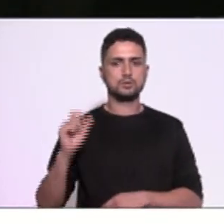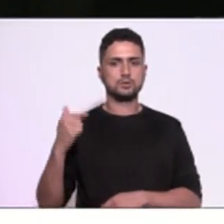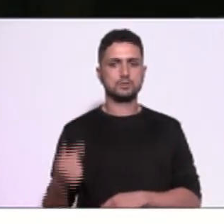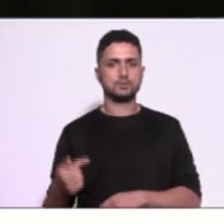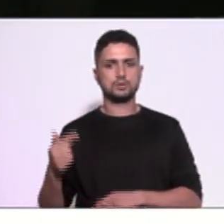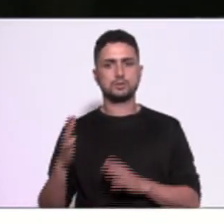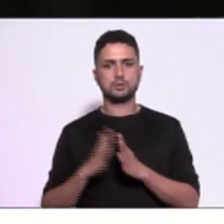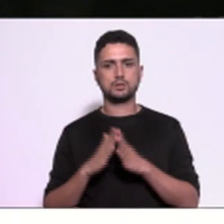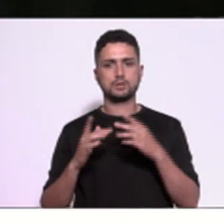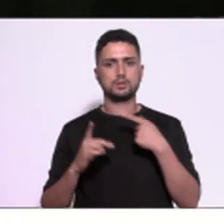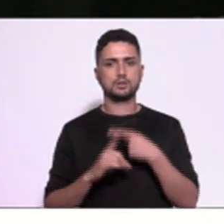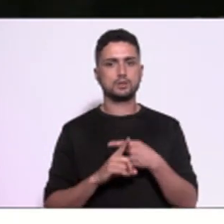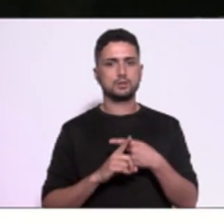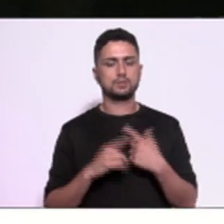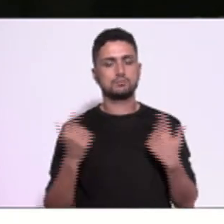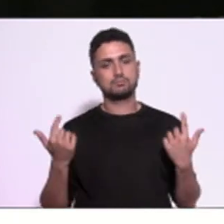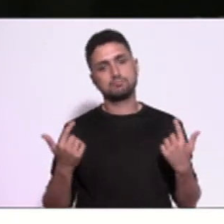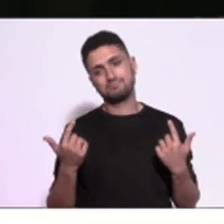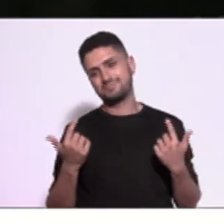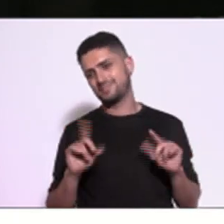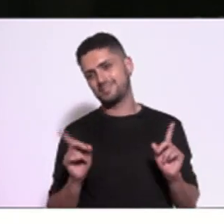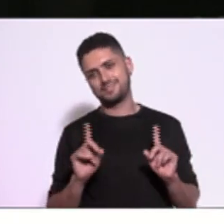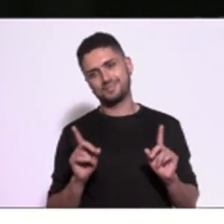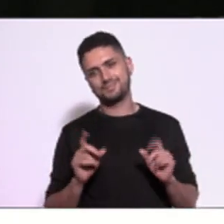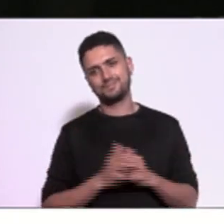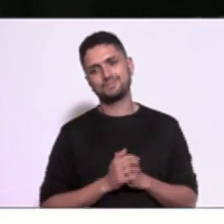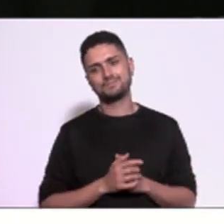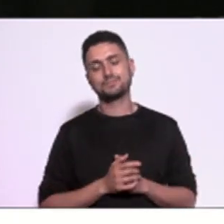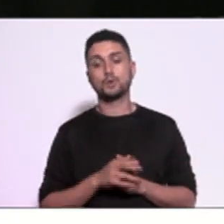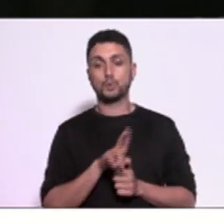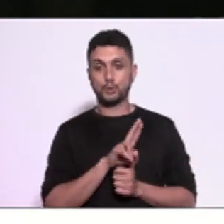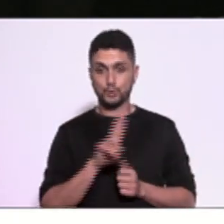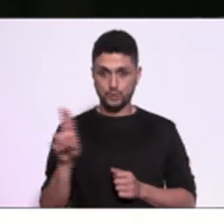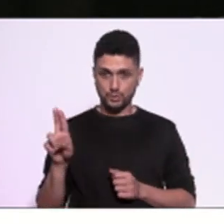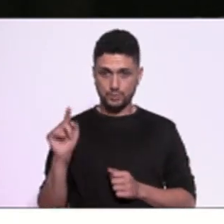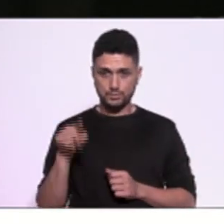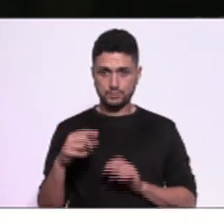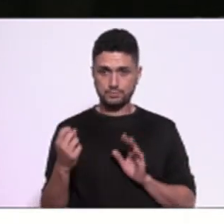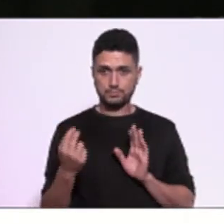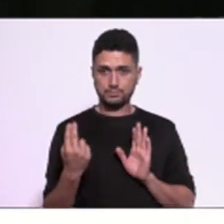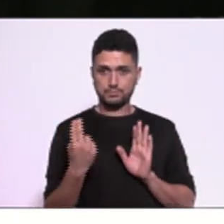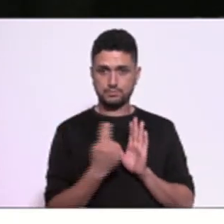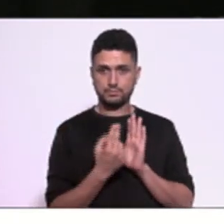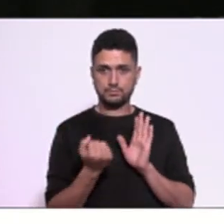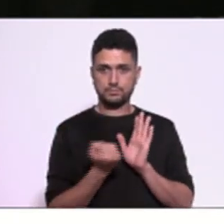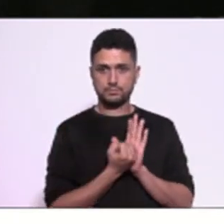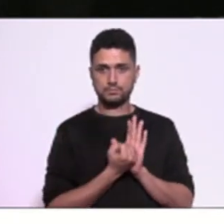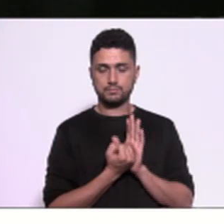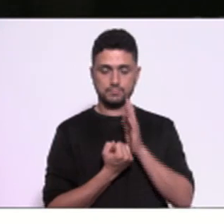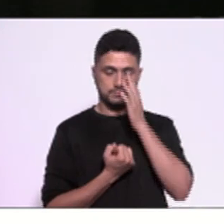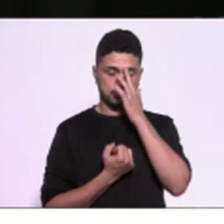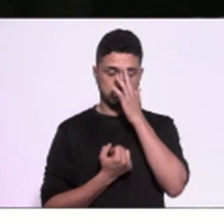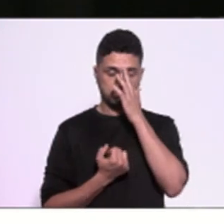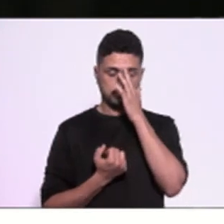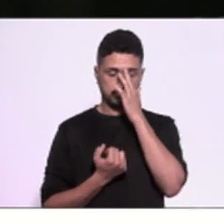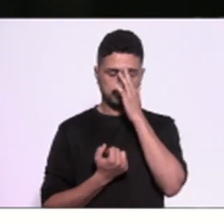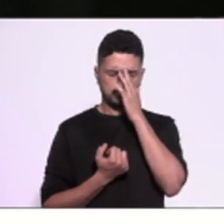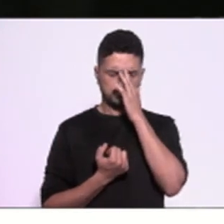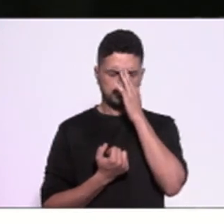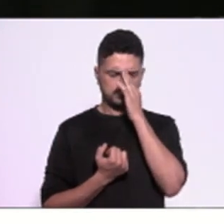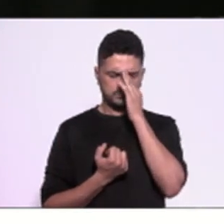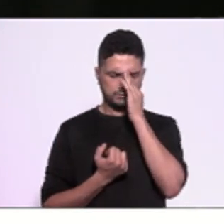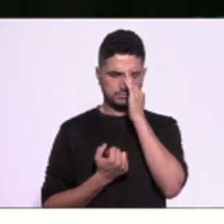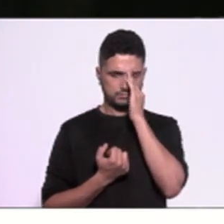1987 na Igreja. Não, senhores, esse nome lhe foi dado pelos meus avós e consta em seu registro